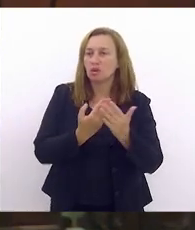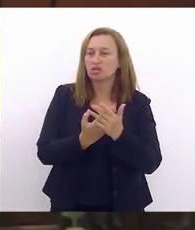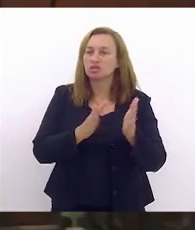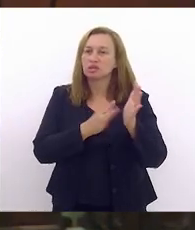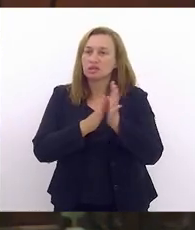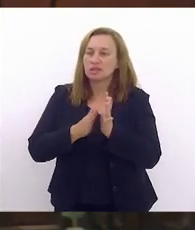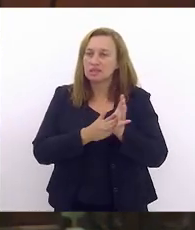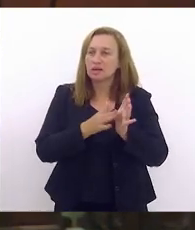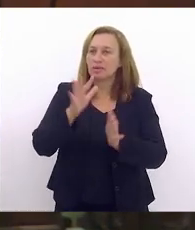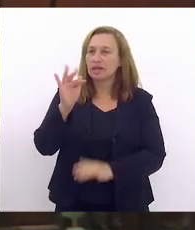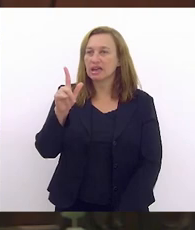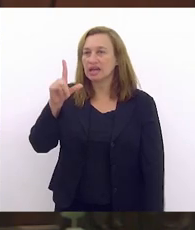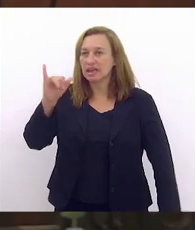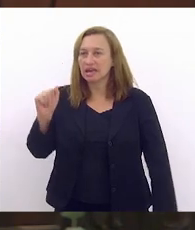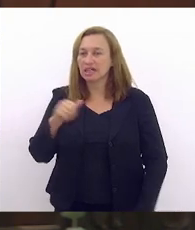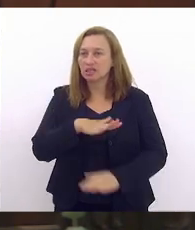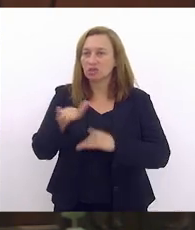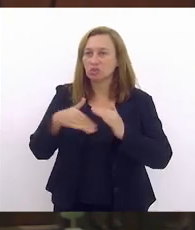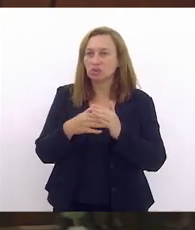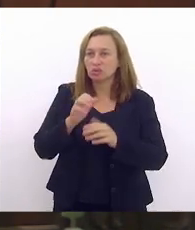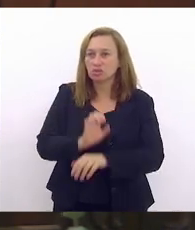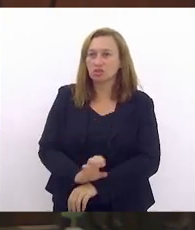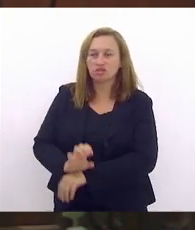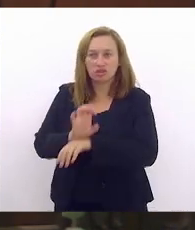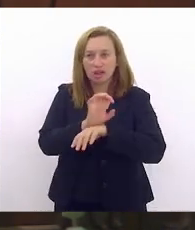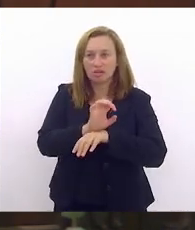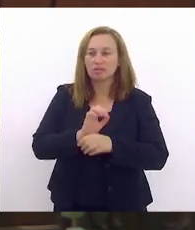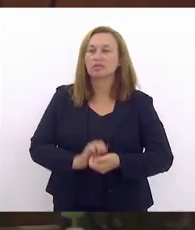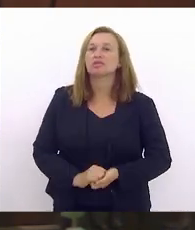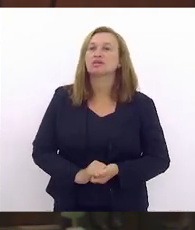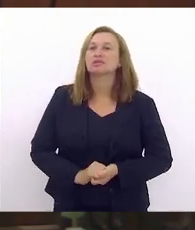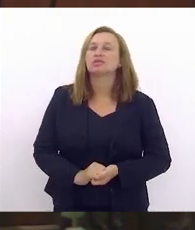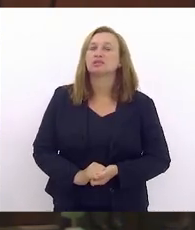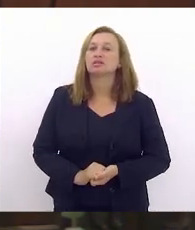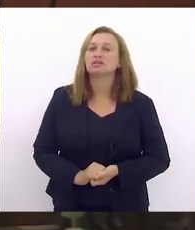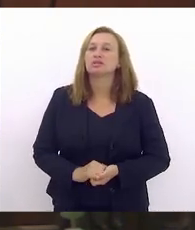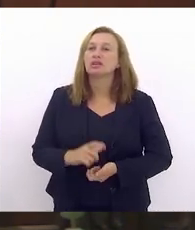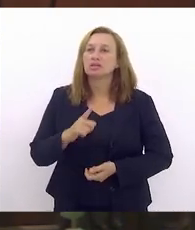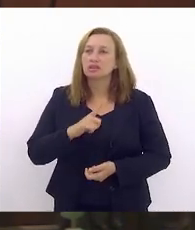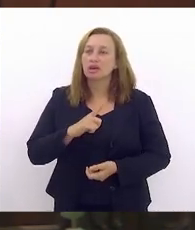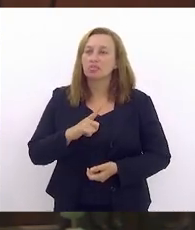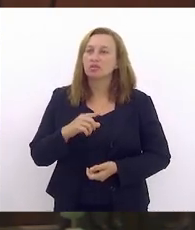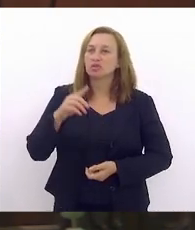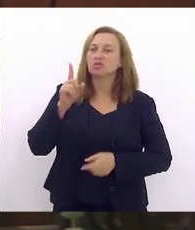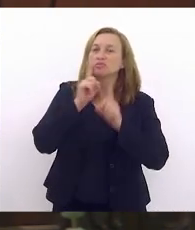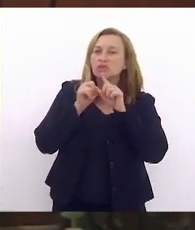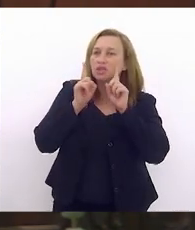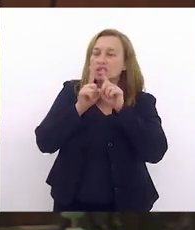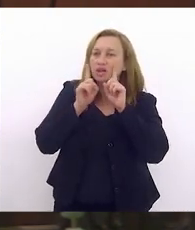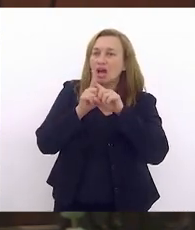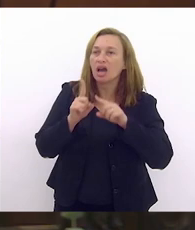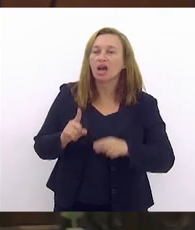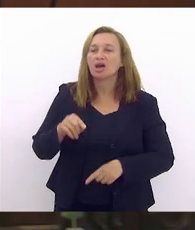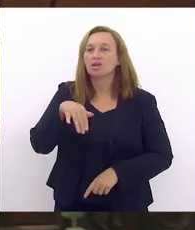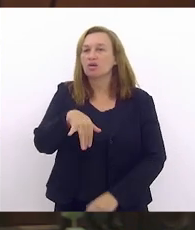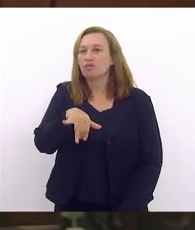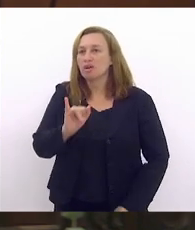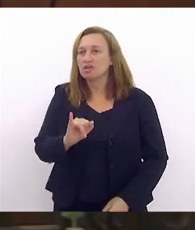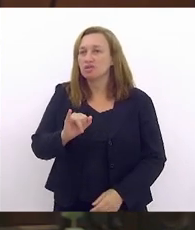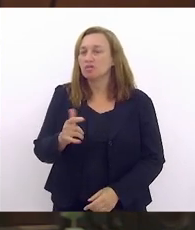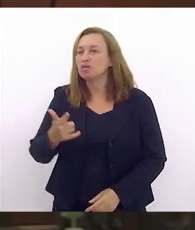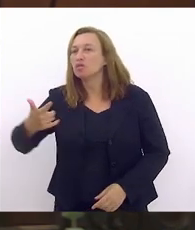o Estado, não só da capital. Já temos filiações de Maricá, de Nova Iguaçu, entre diversos outros